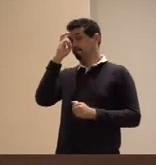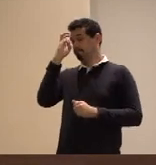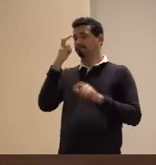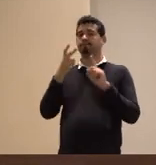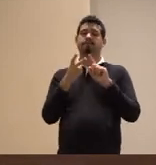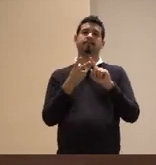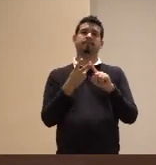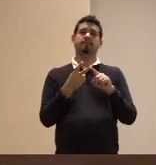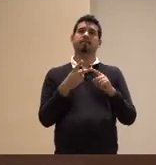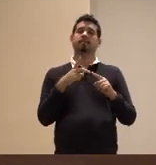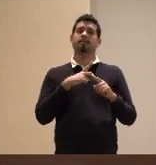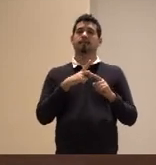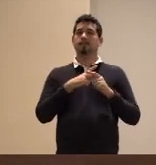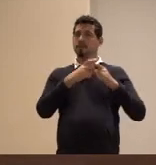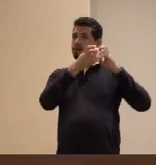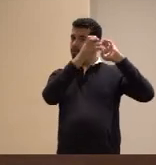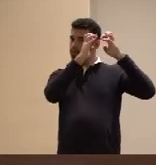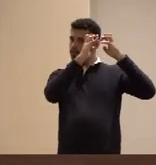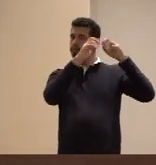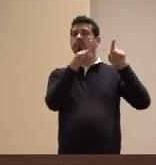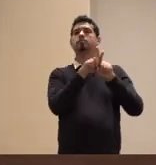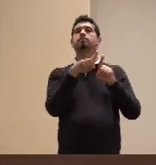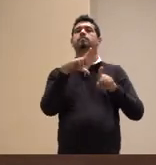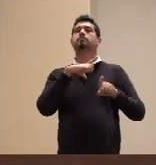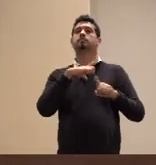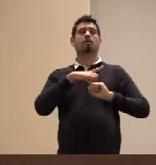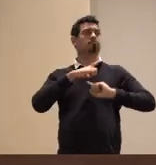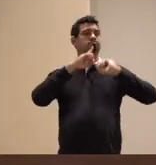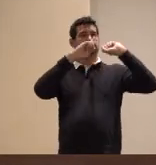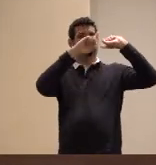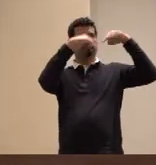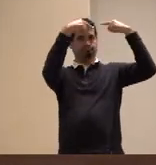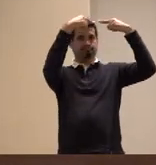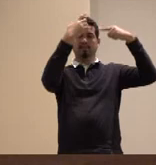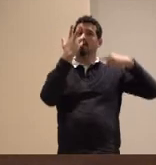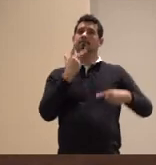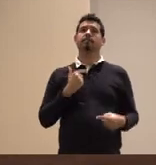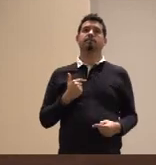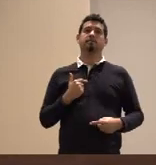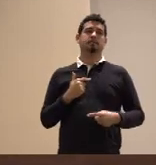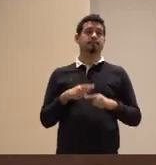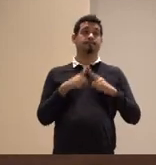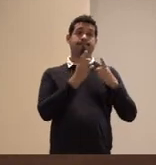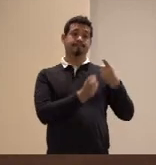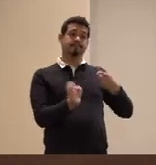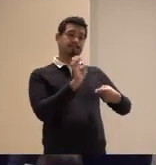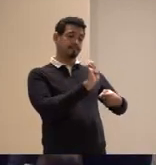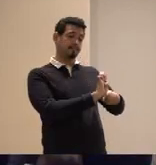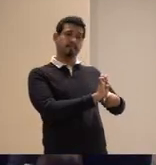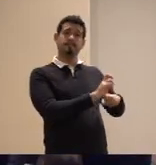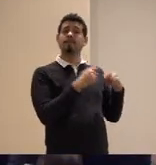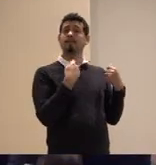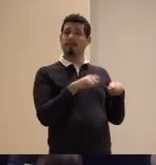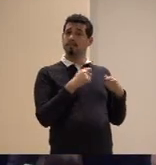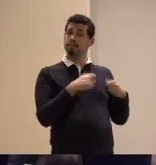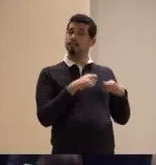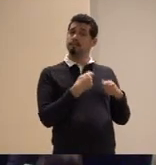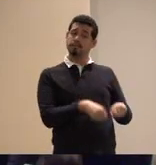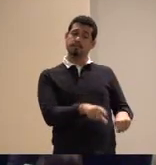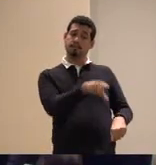sua cognição, e traz um desenvolvimento infantil. E o Estado deve